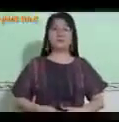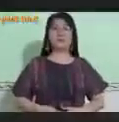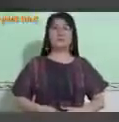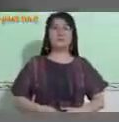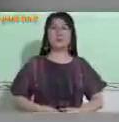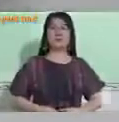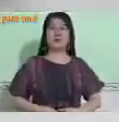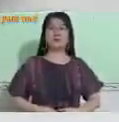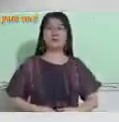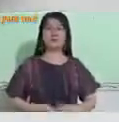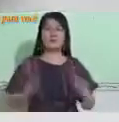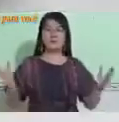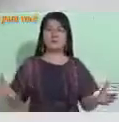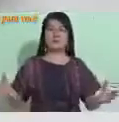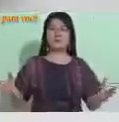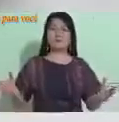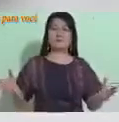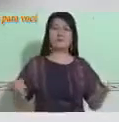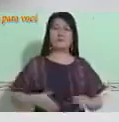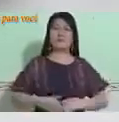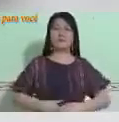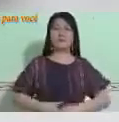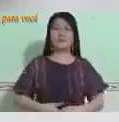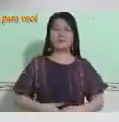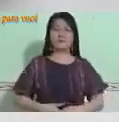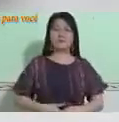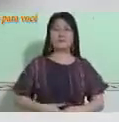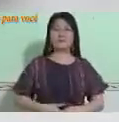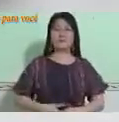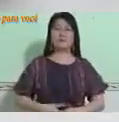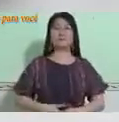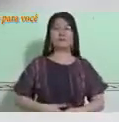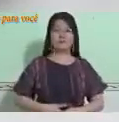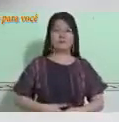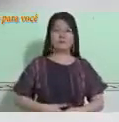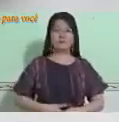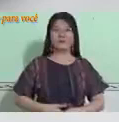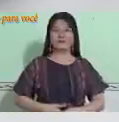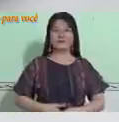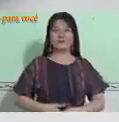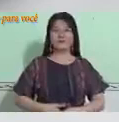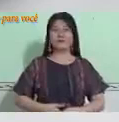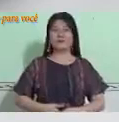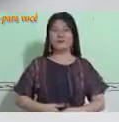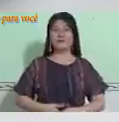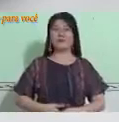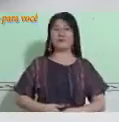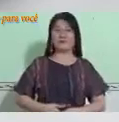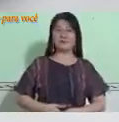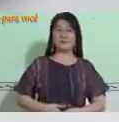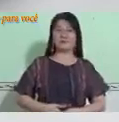Este aparelho pode ser usado por pessoas que tenham controle sobre a respiração e é contraindicado para pessoas que